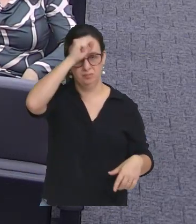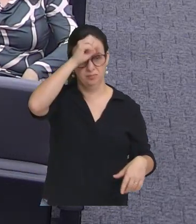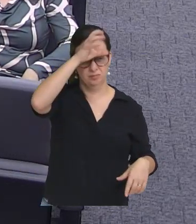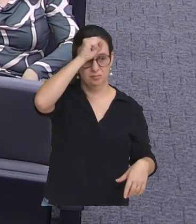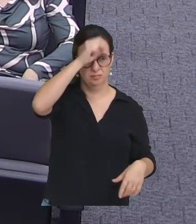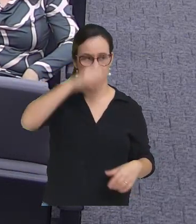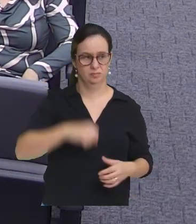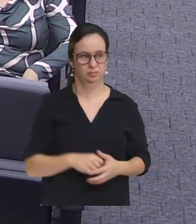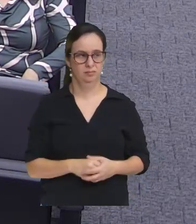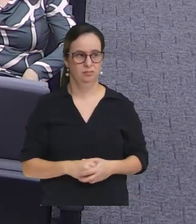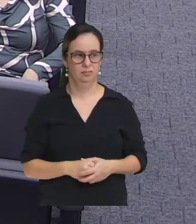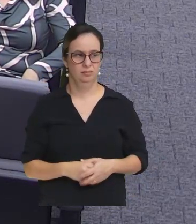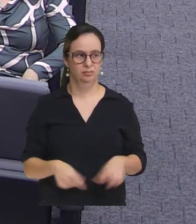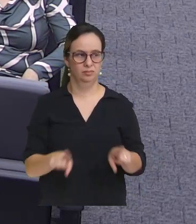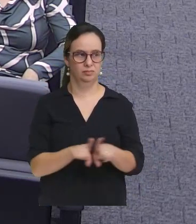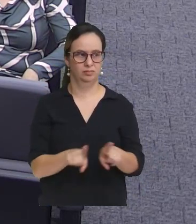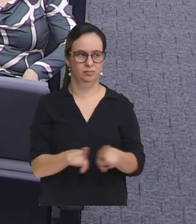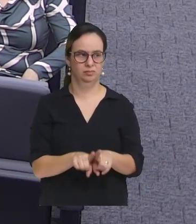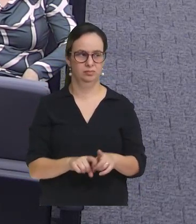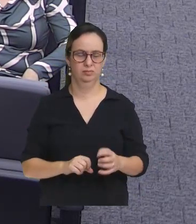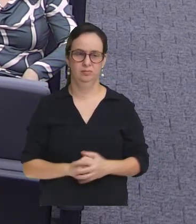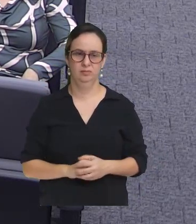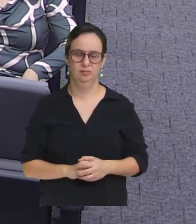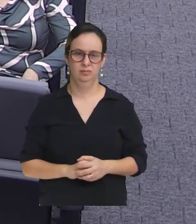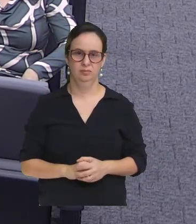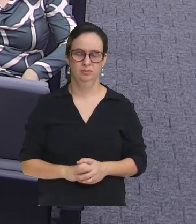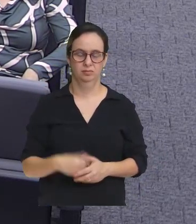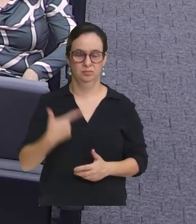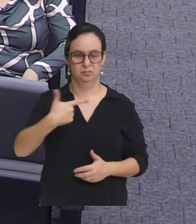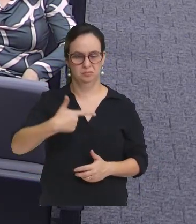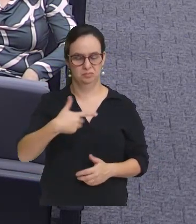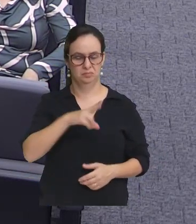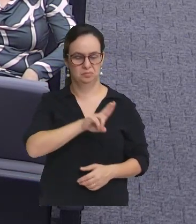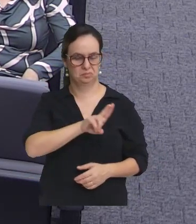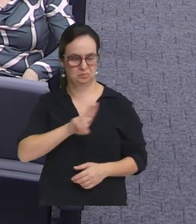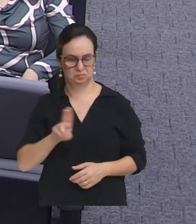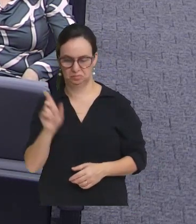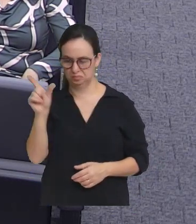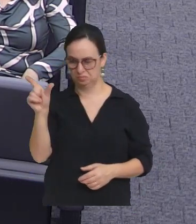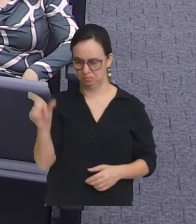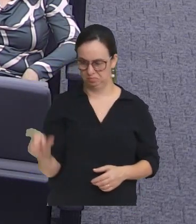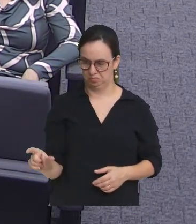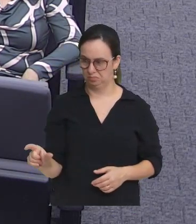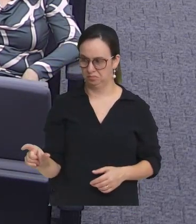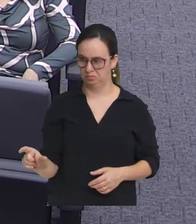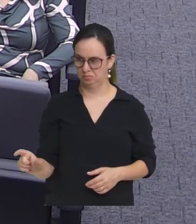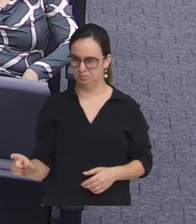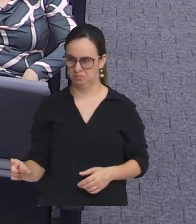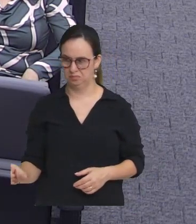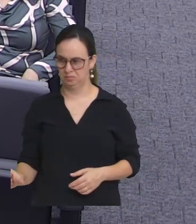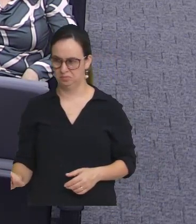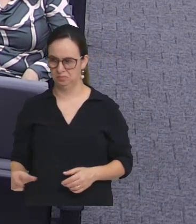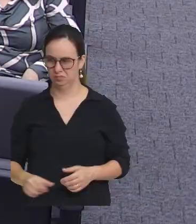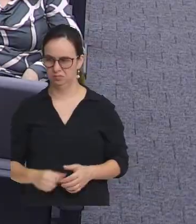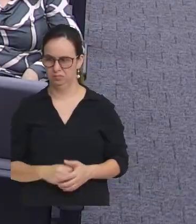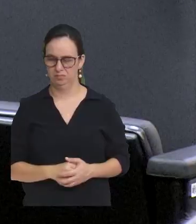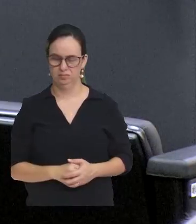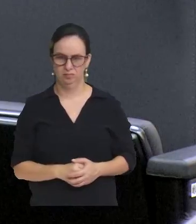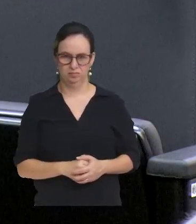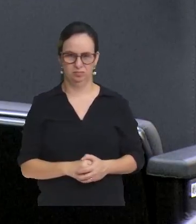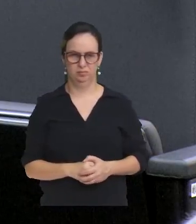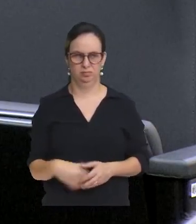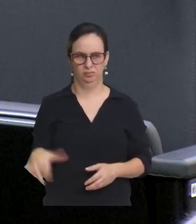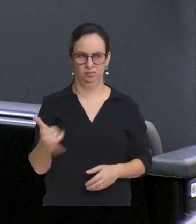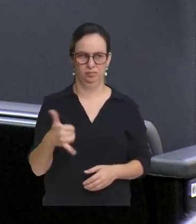E dessa sementinha surgiram duas grandes figuras ali, duas grandes pessoas, que aproveitaram essa oportunidade aqui na